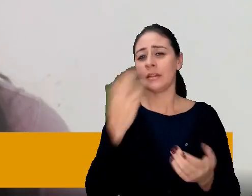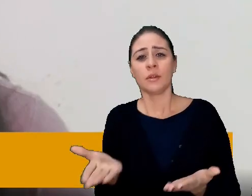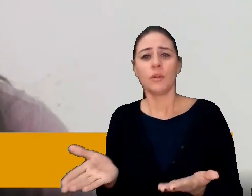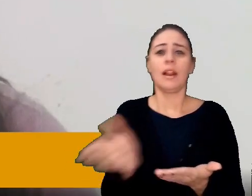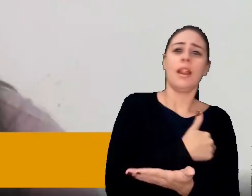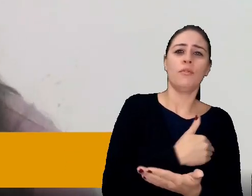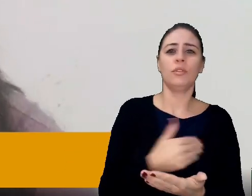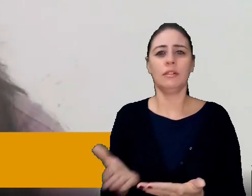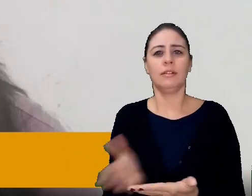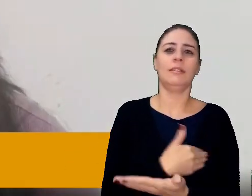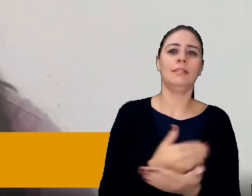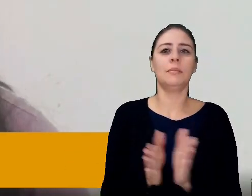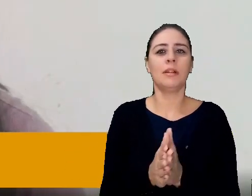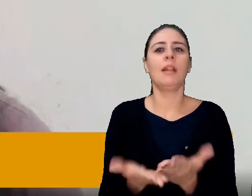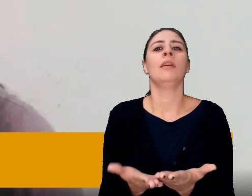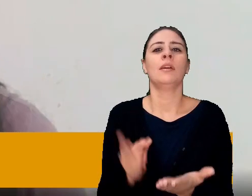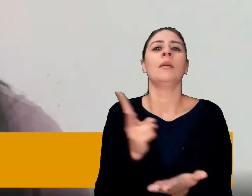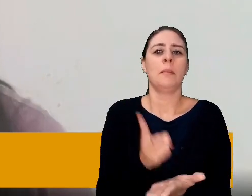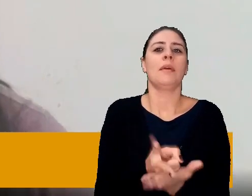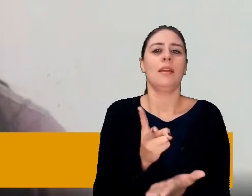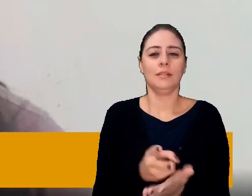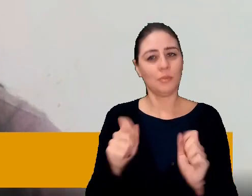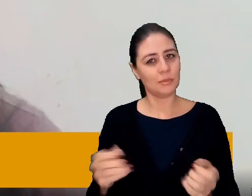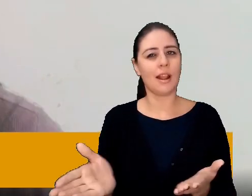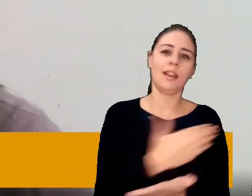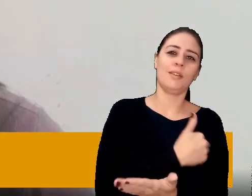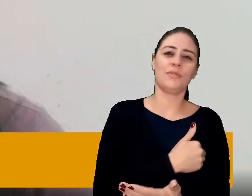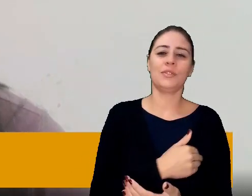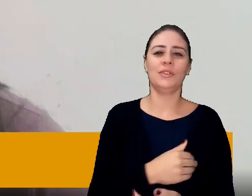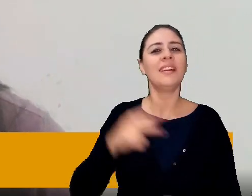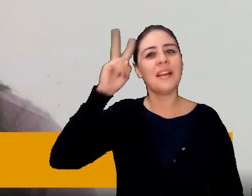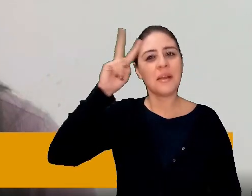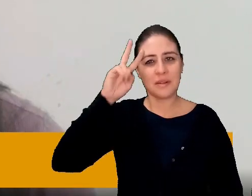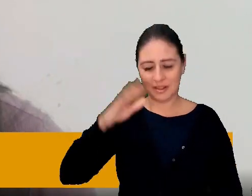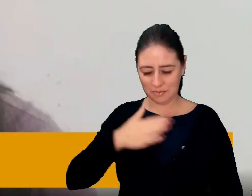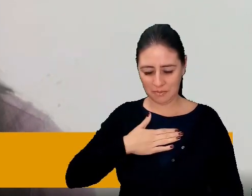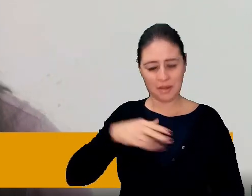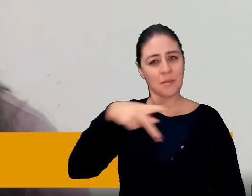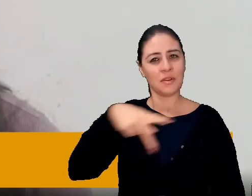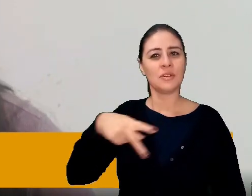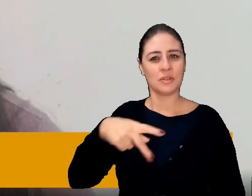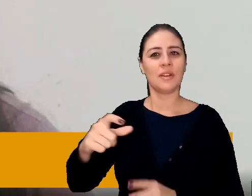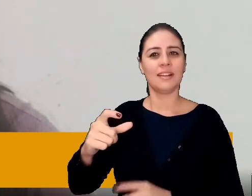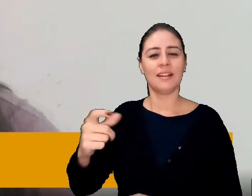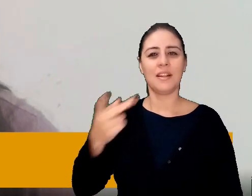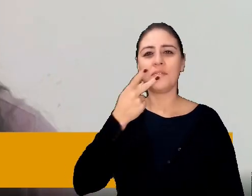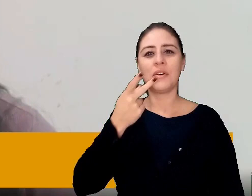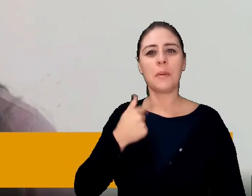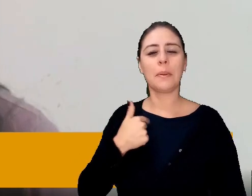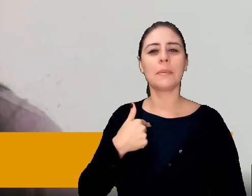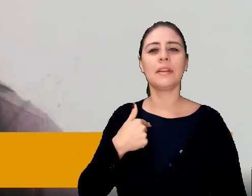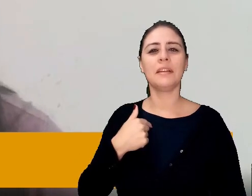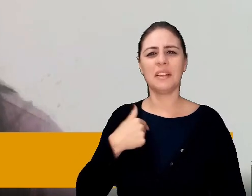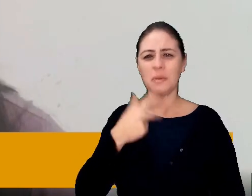né? Nem dá, né? Acho que a gente tem que. Eu lembro que a minha professora, ela falou isso para mim do projeto. Eu já devo ter